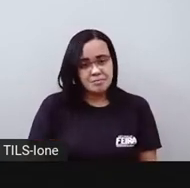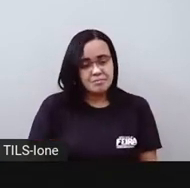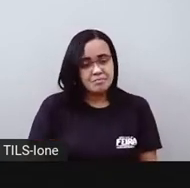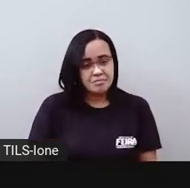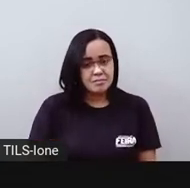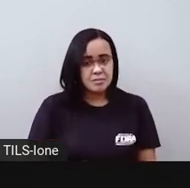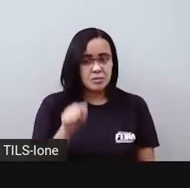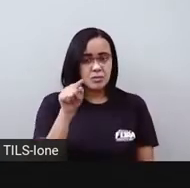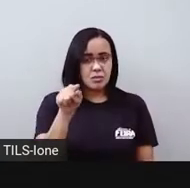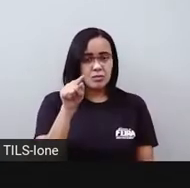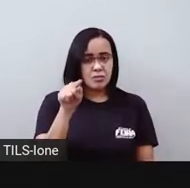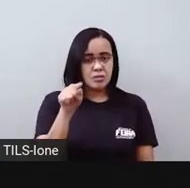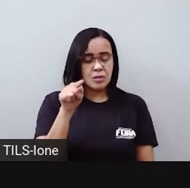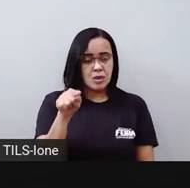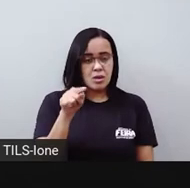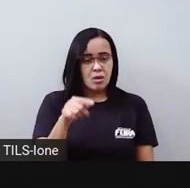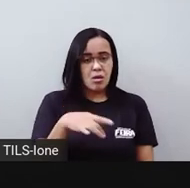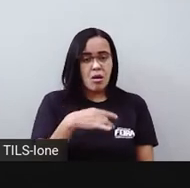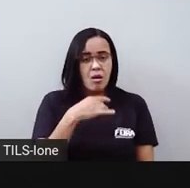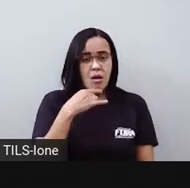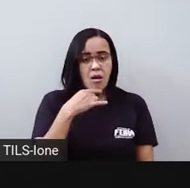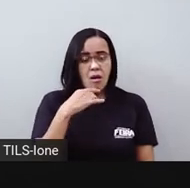O canguru!